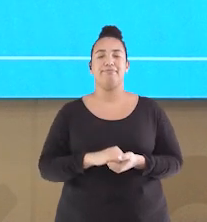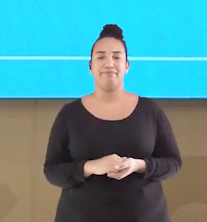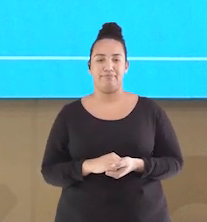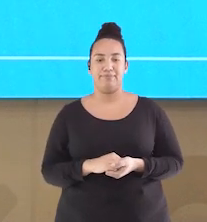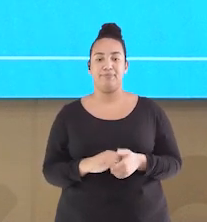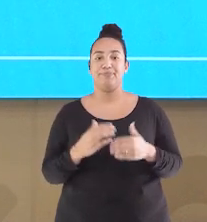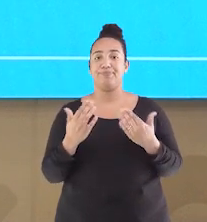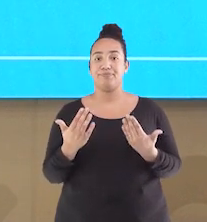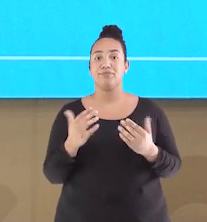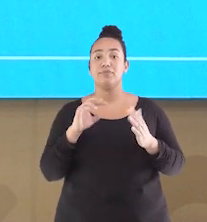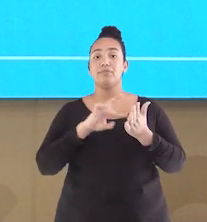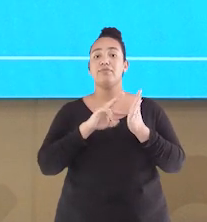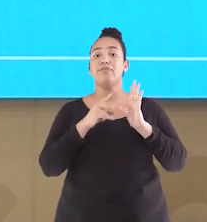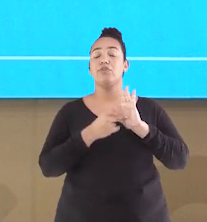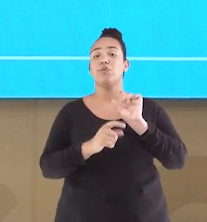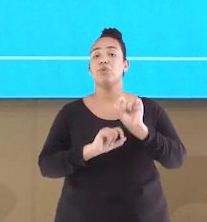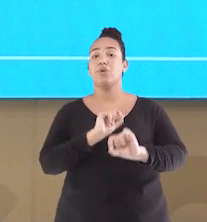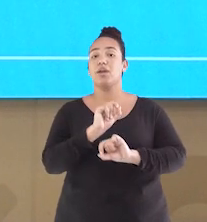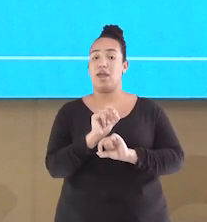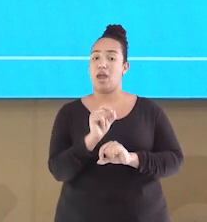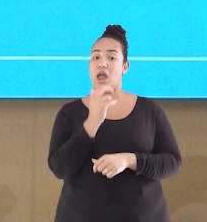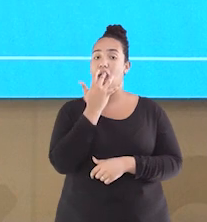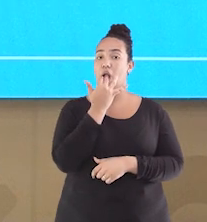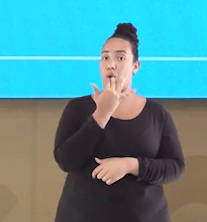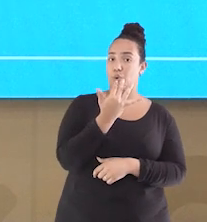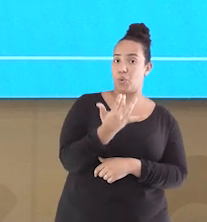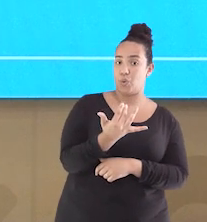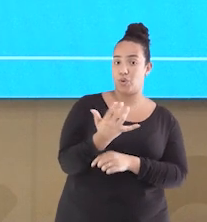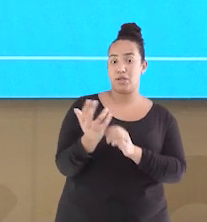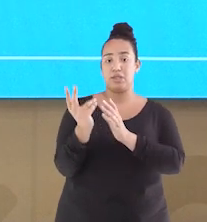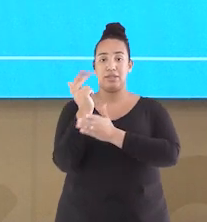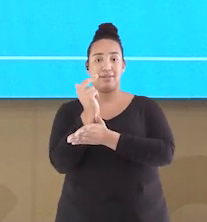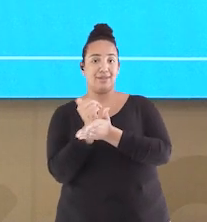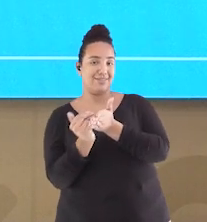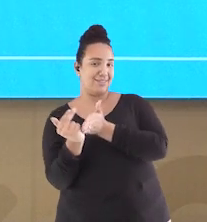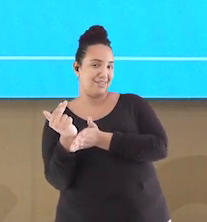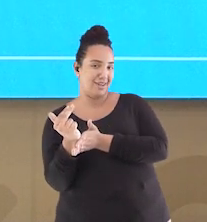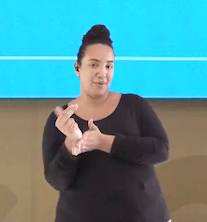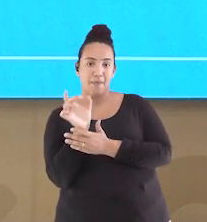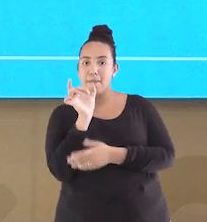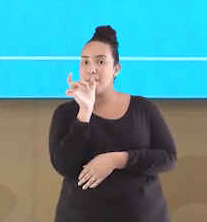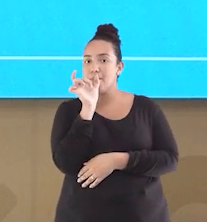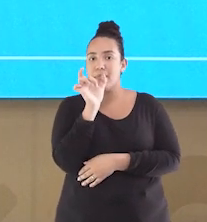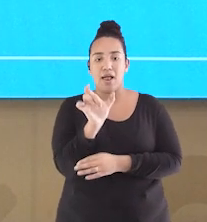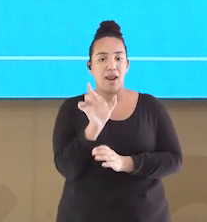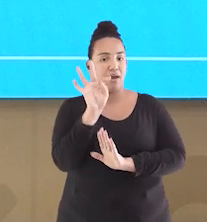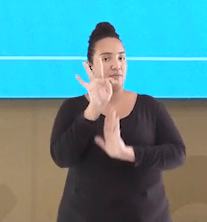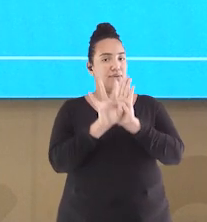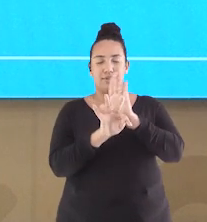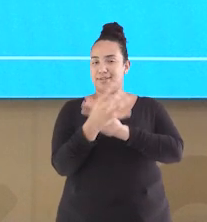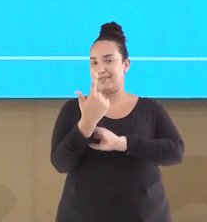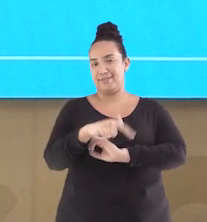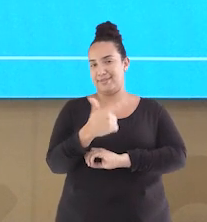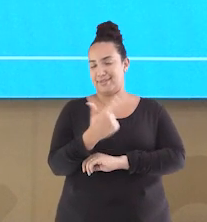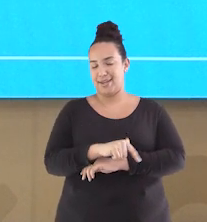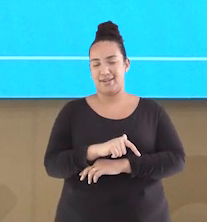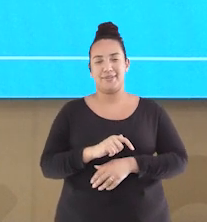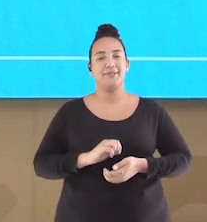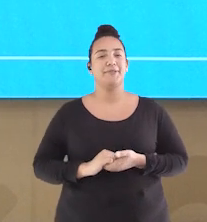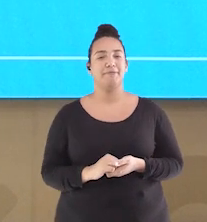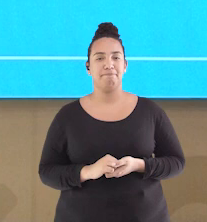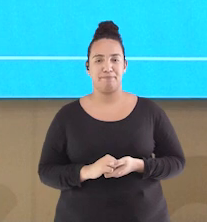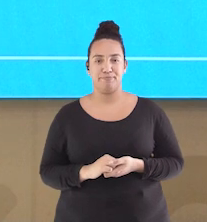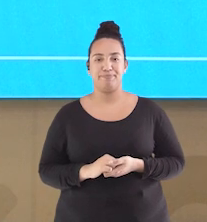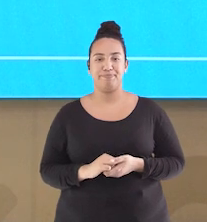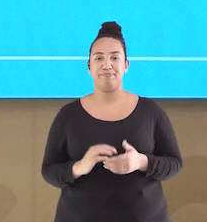as cores e desenhos, não há nenhum uso de palavras ou textos.